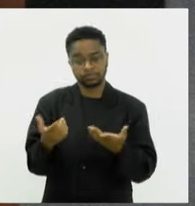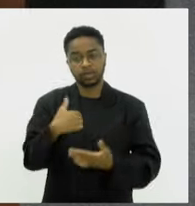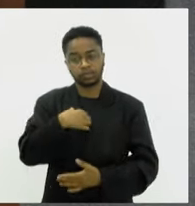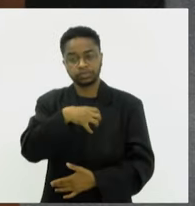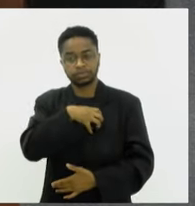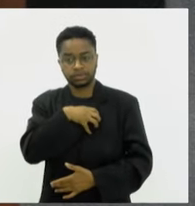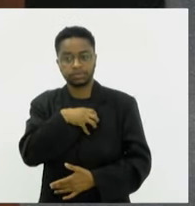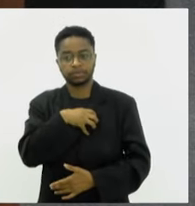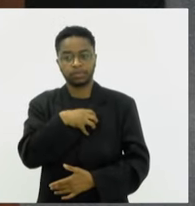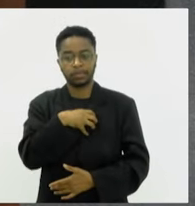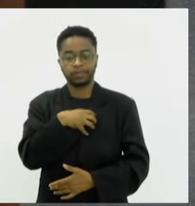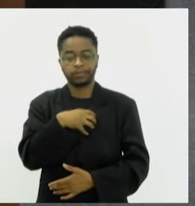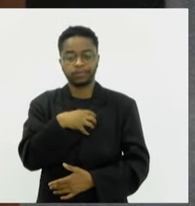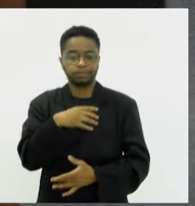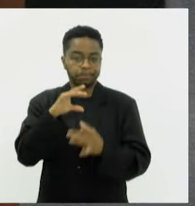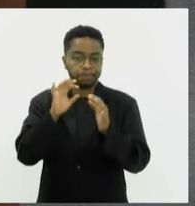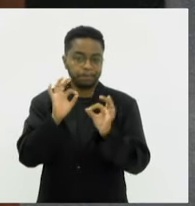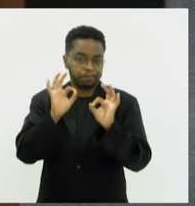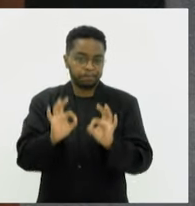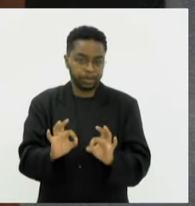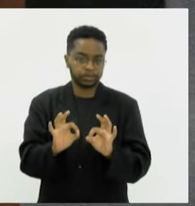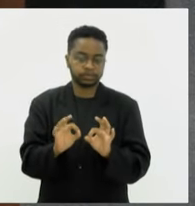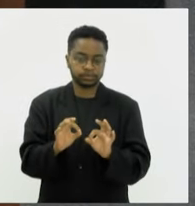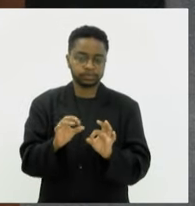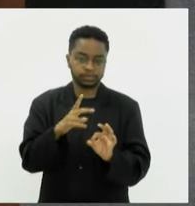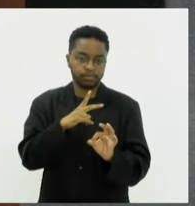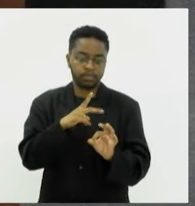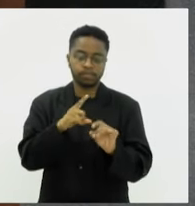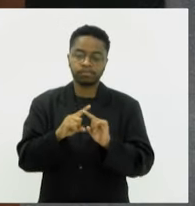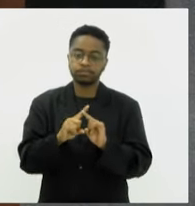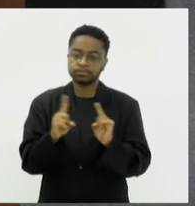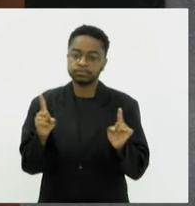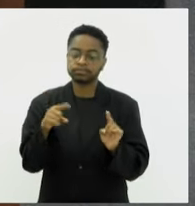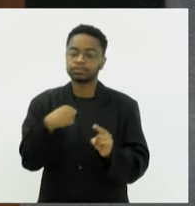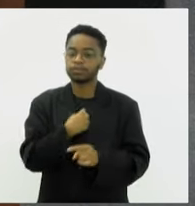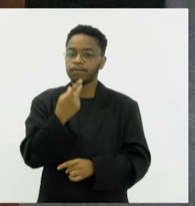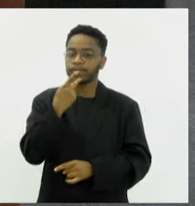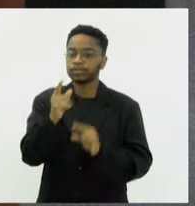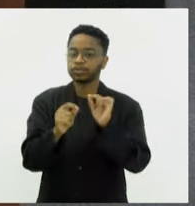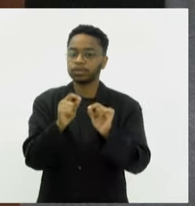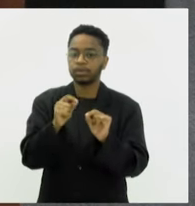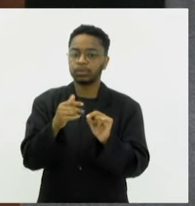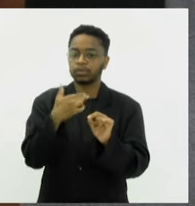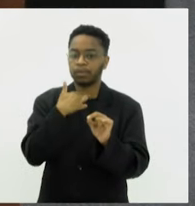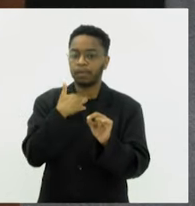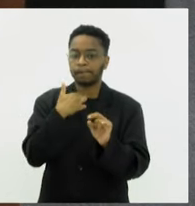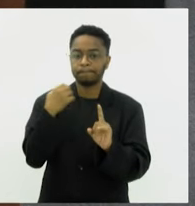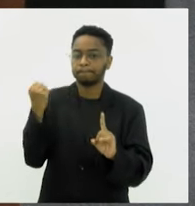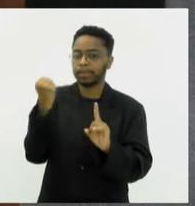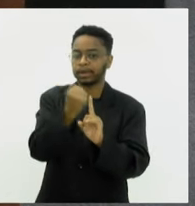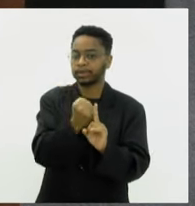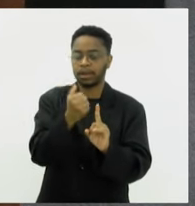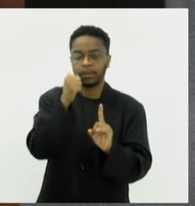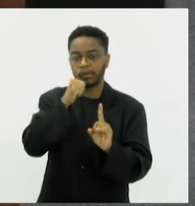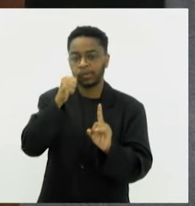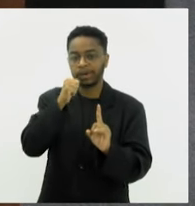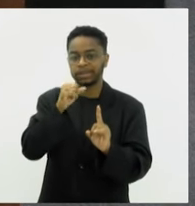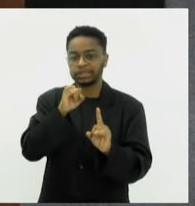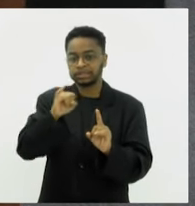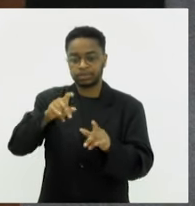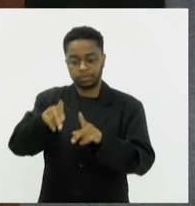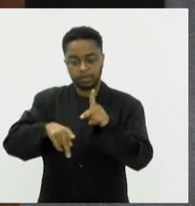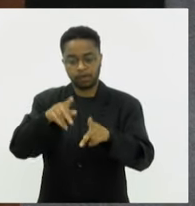Mas o que falávamos ali, deputada, senhora presidenta, é que não se mata uma mulher democraticamente eleita